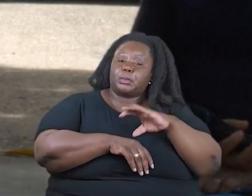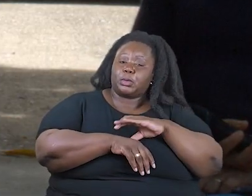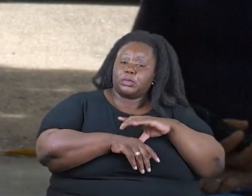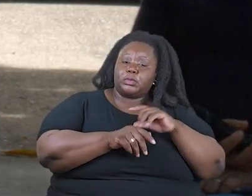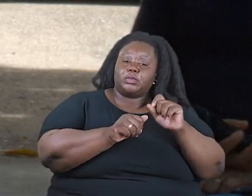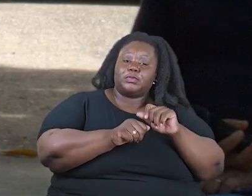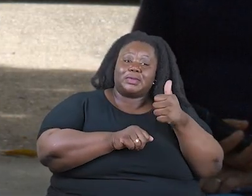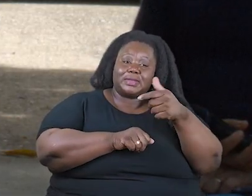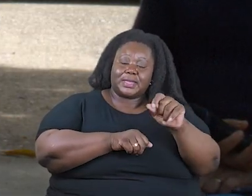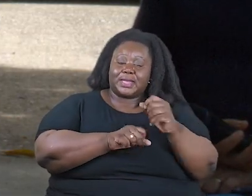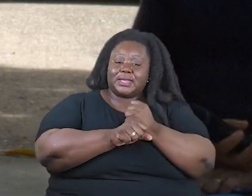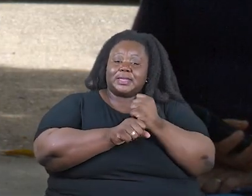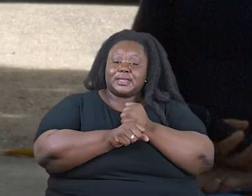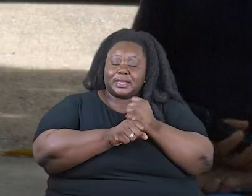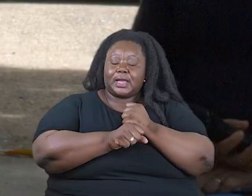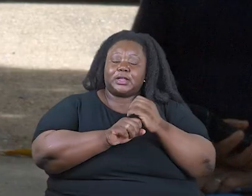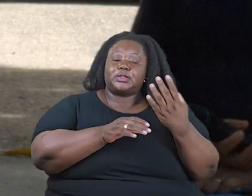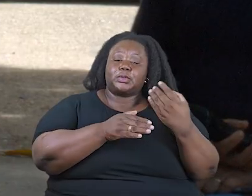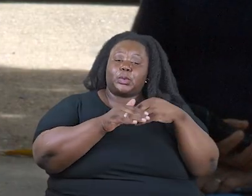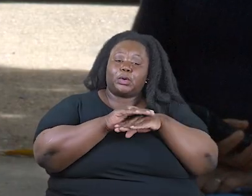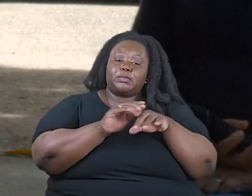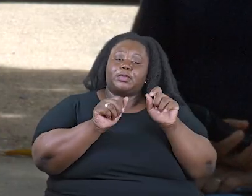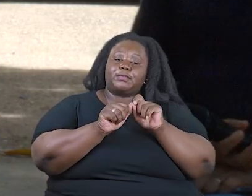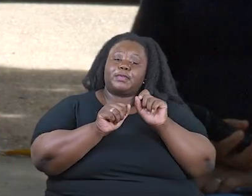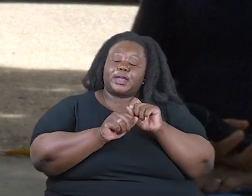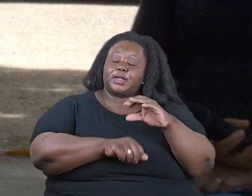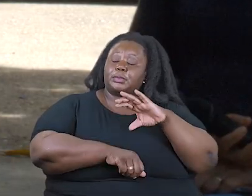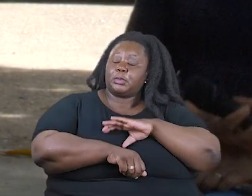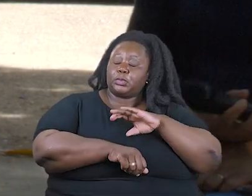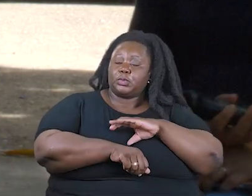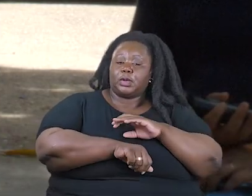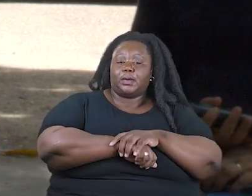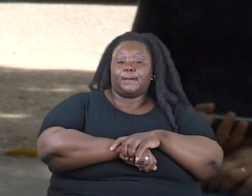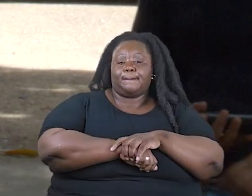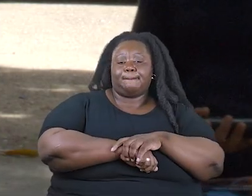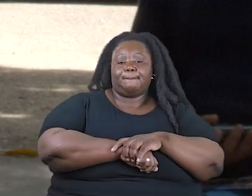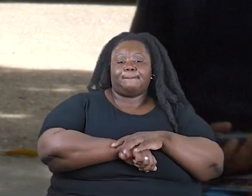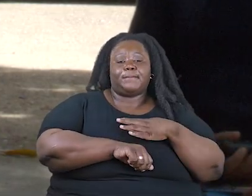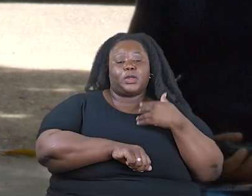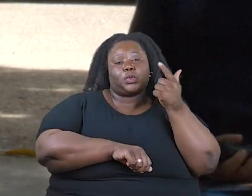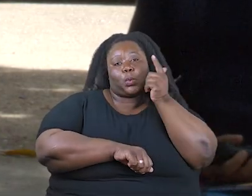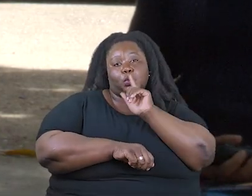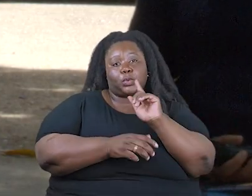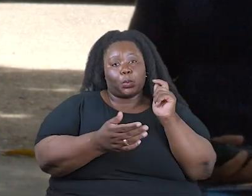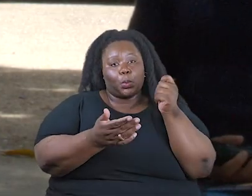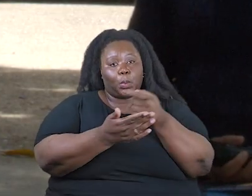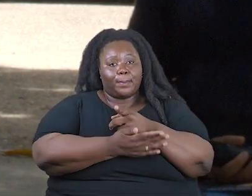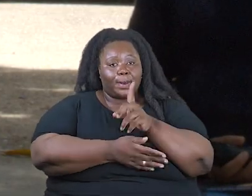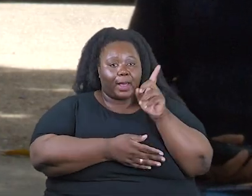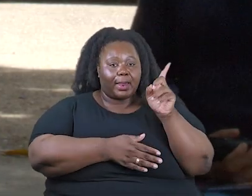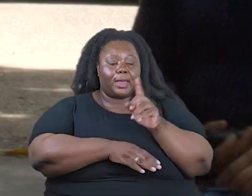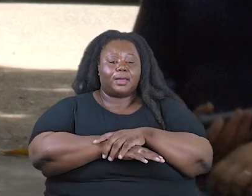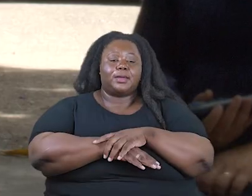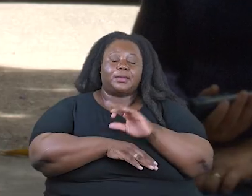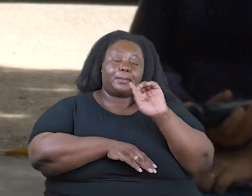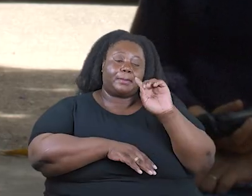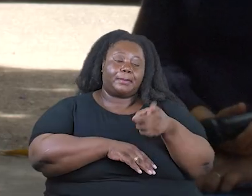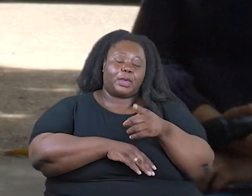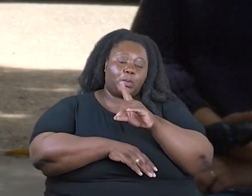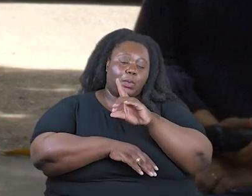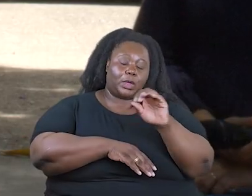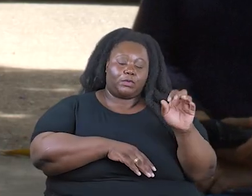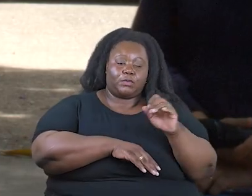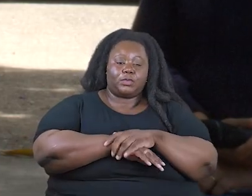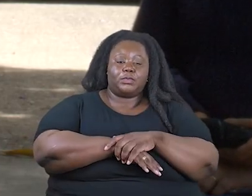anos colecionando livros de artista feitos em Portugal. Aí conseguiu juntar lá uns 1.000